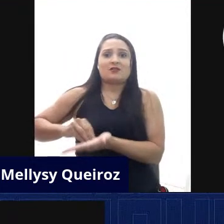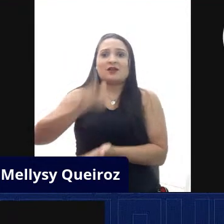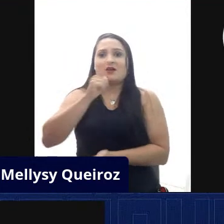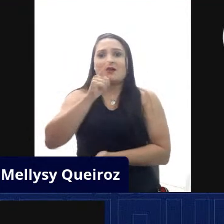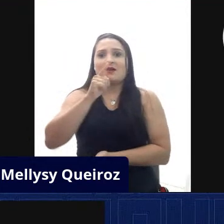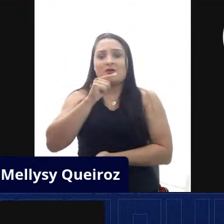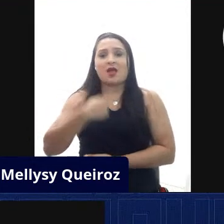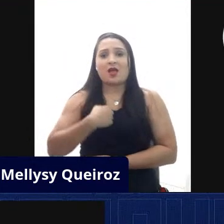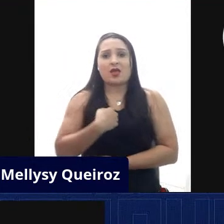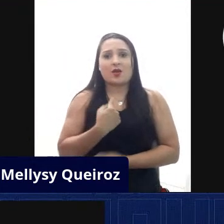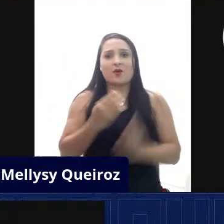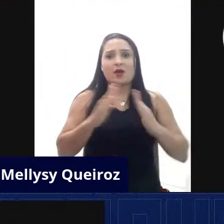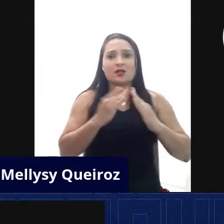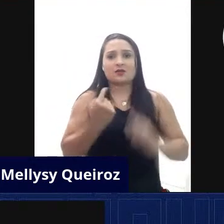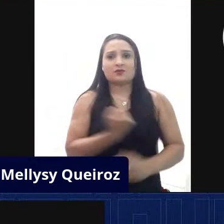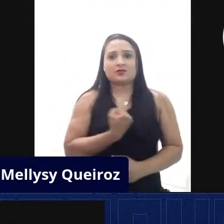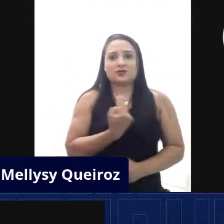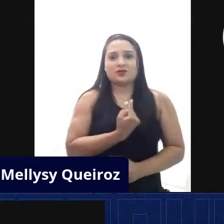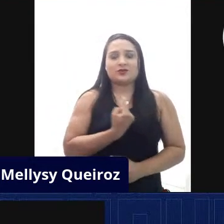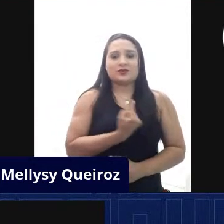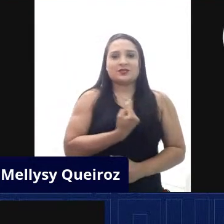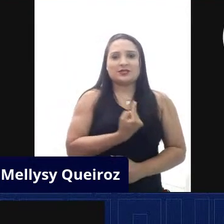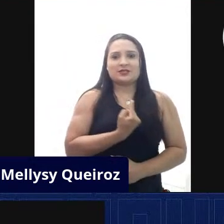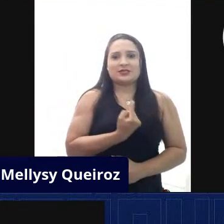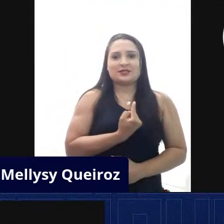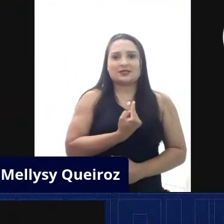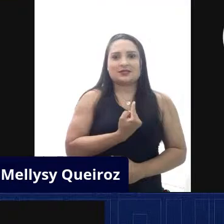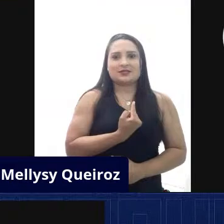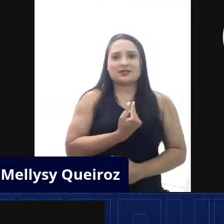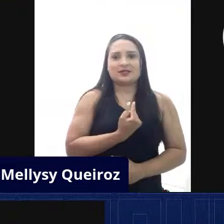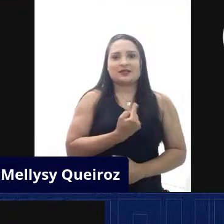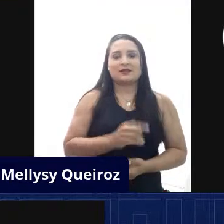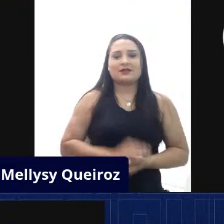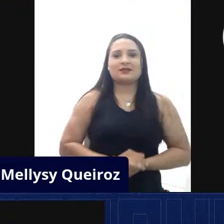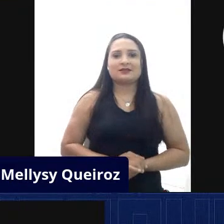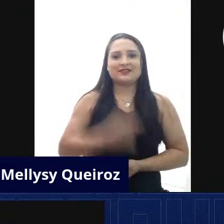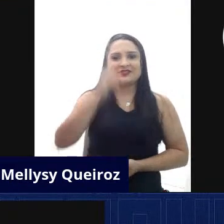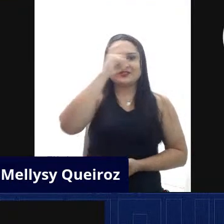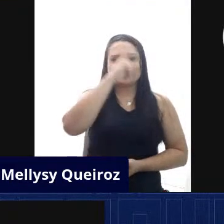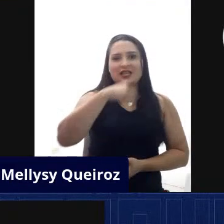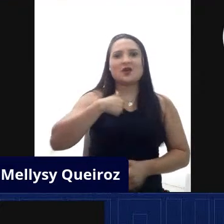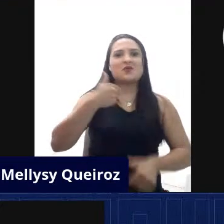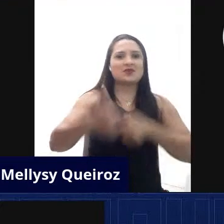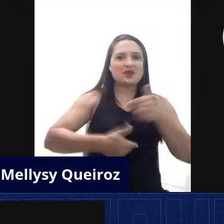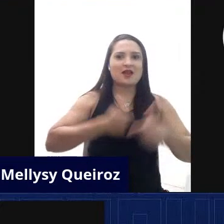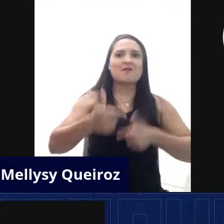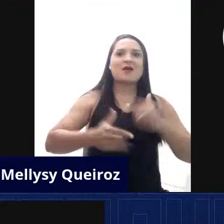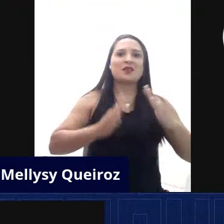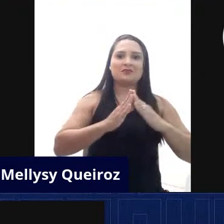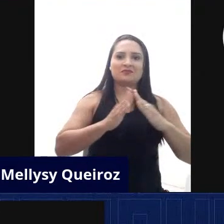Então imagina como é que ainda vai ser o meu final de noite. É o trabalho doméstico.